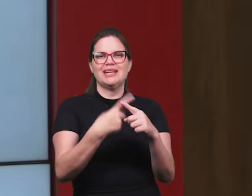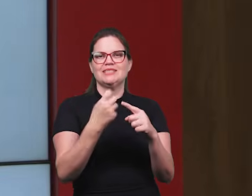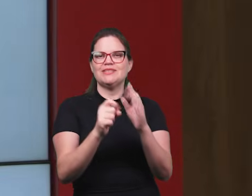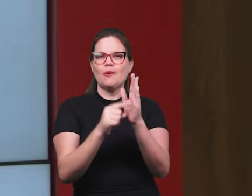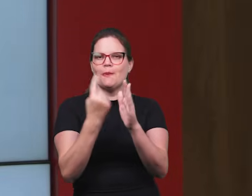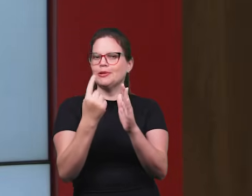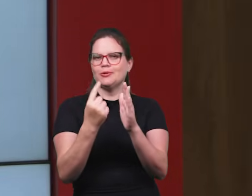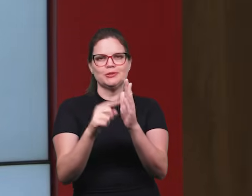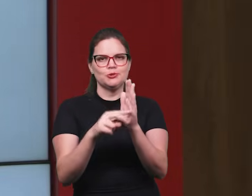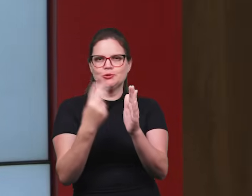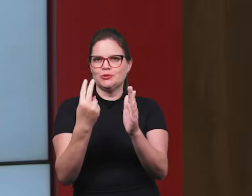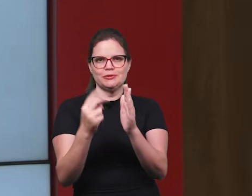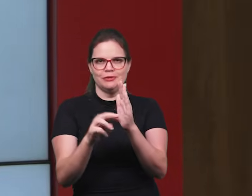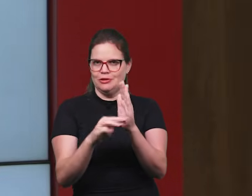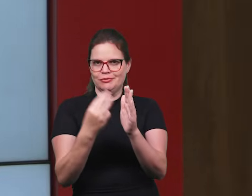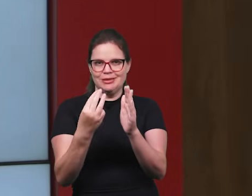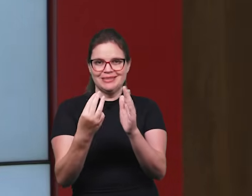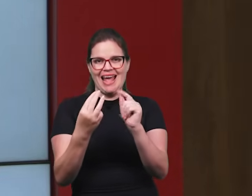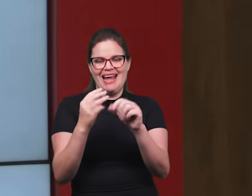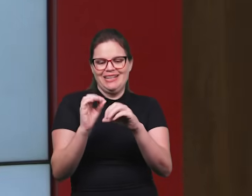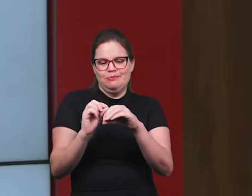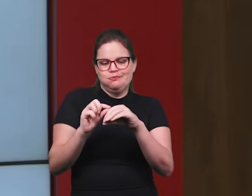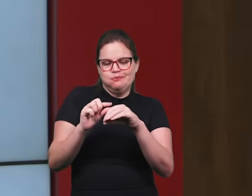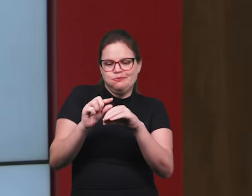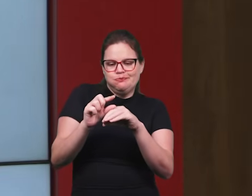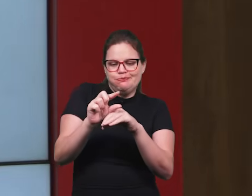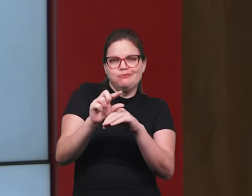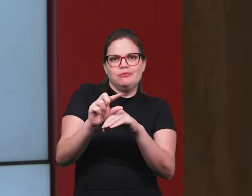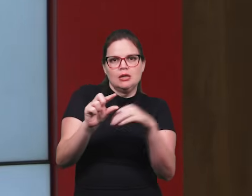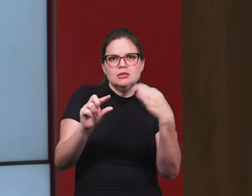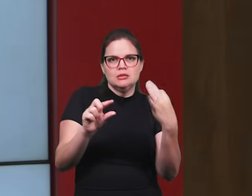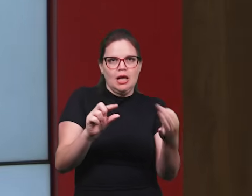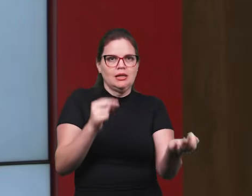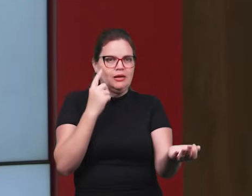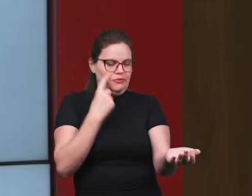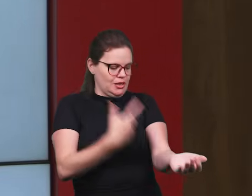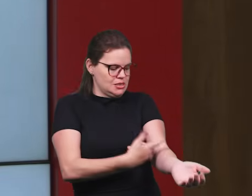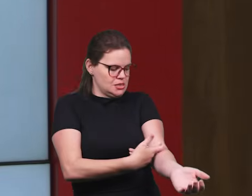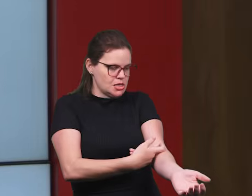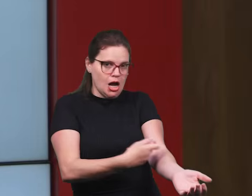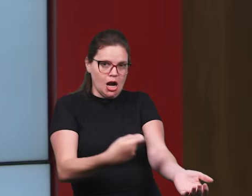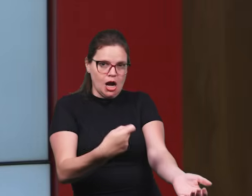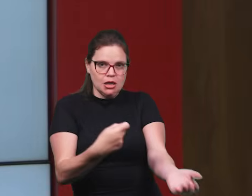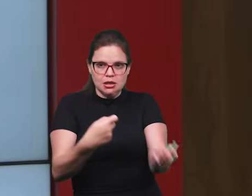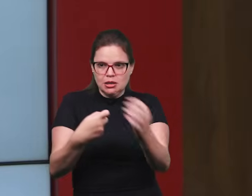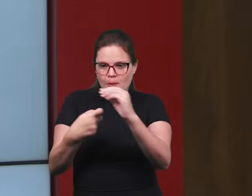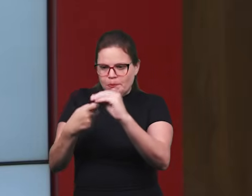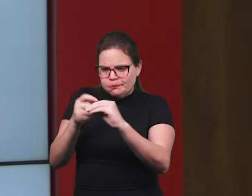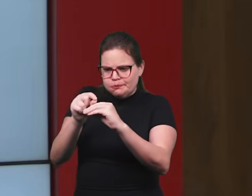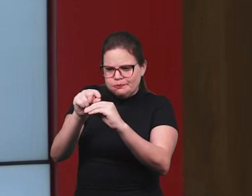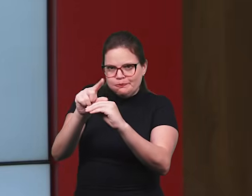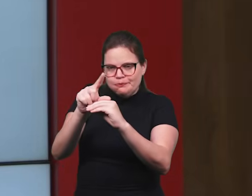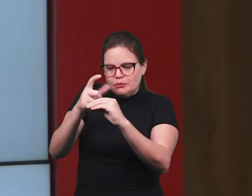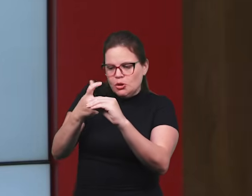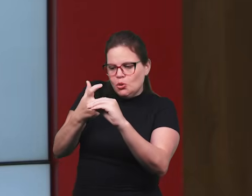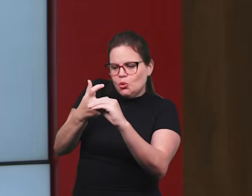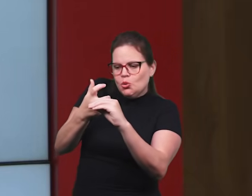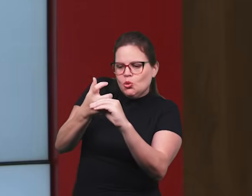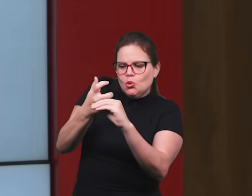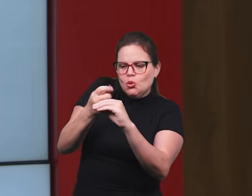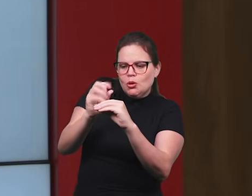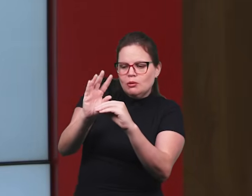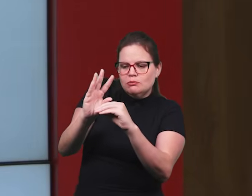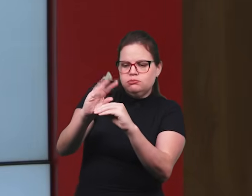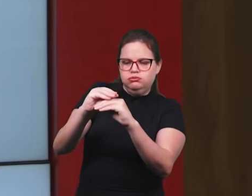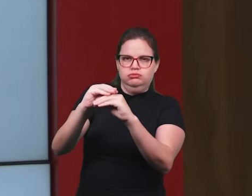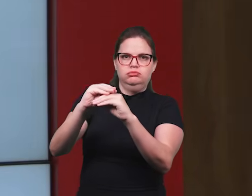bem asséptica, você faz um bloqueio peridural e você injeta aquele sangue. Então ele coagula